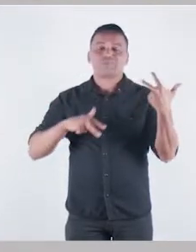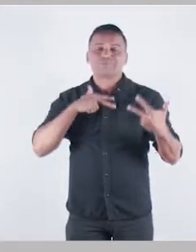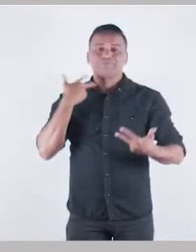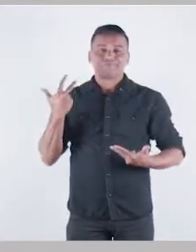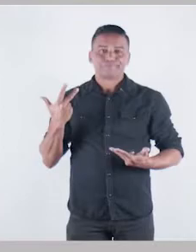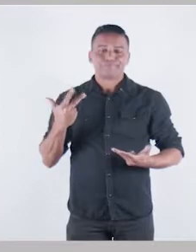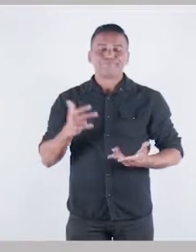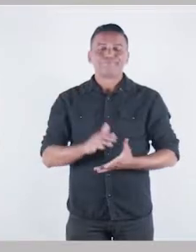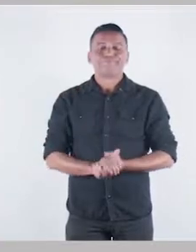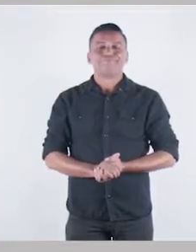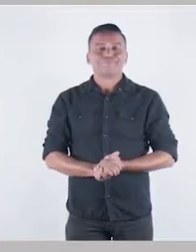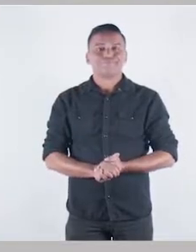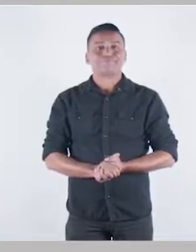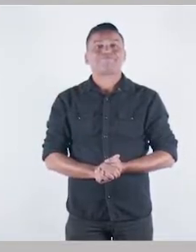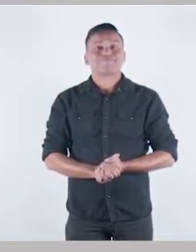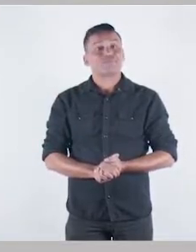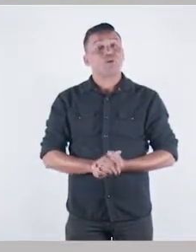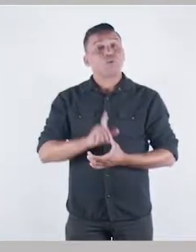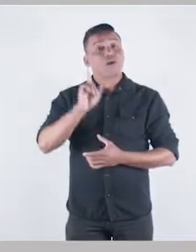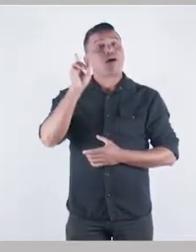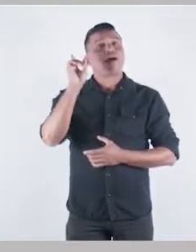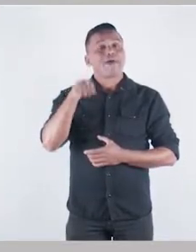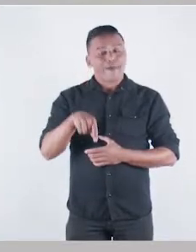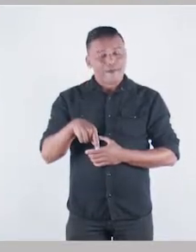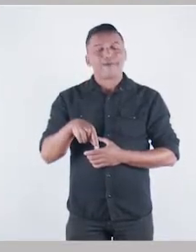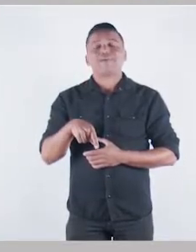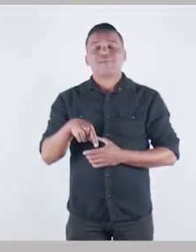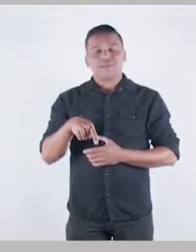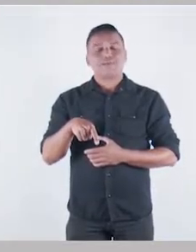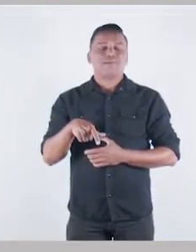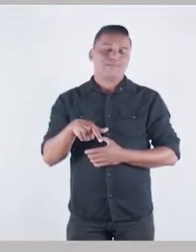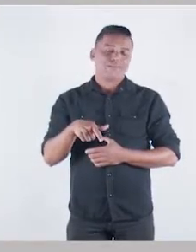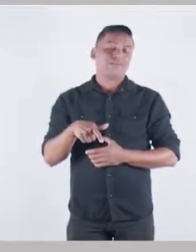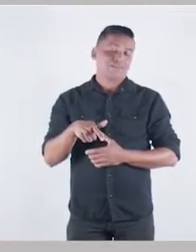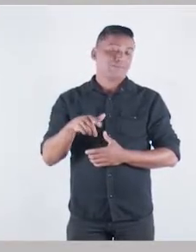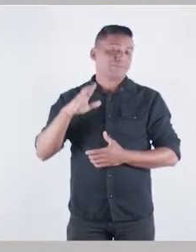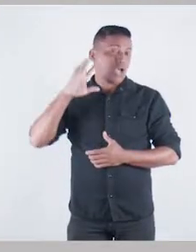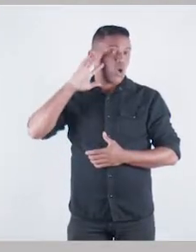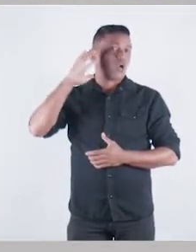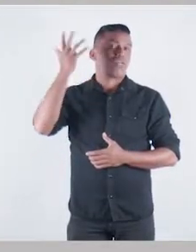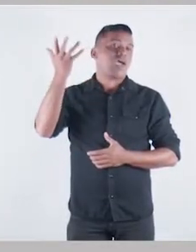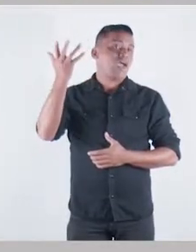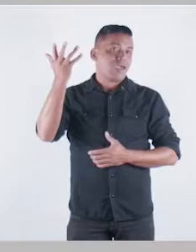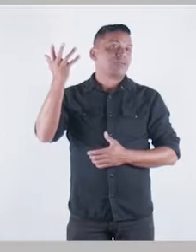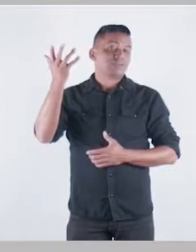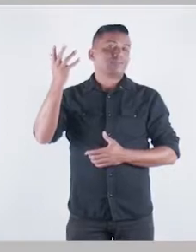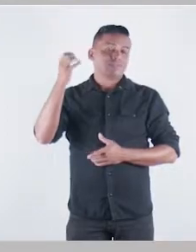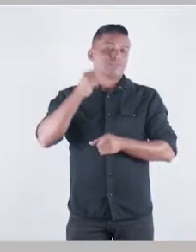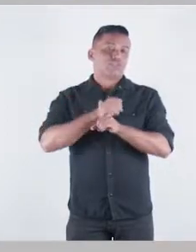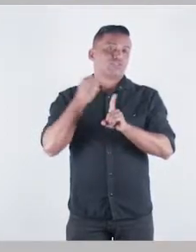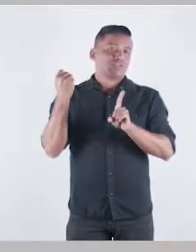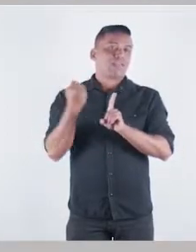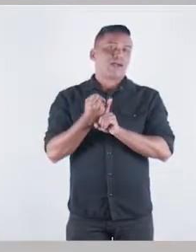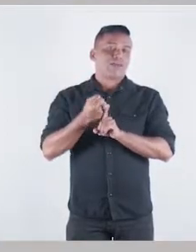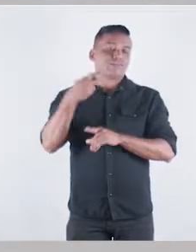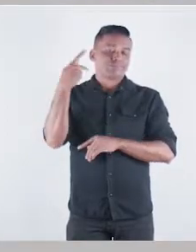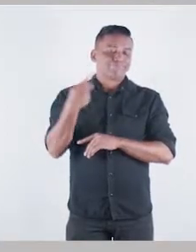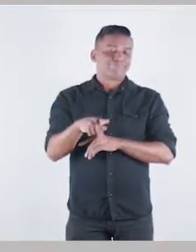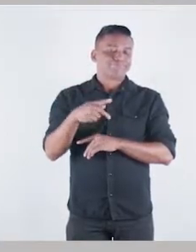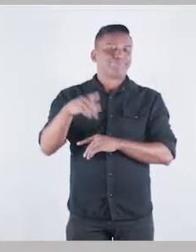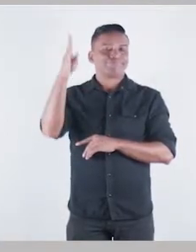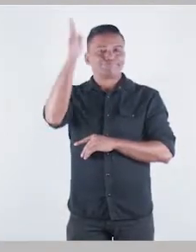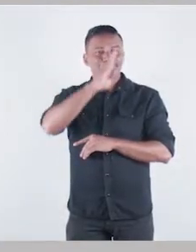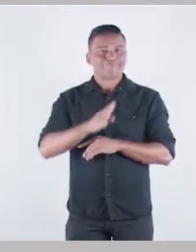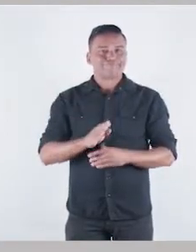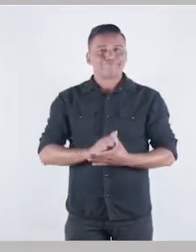Isso é uma situação que a gente está vivendo já, não é um fenômeno, né? Um modo cultural da sociedade brasileira,